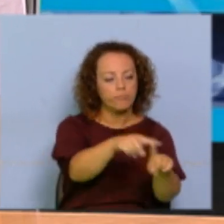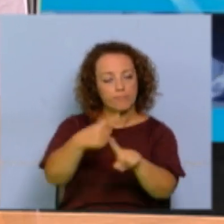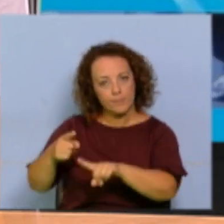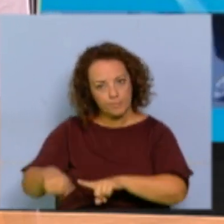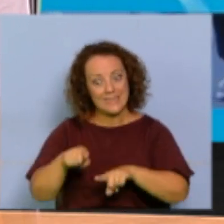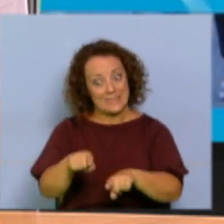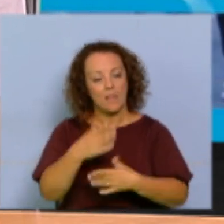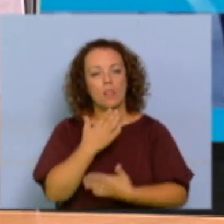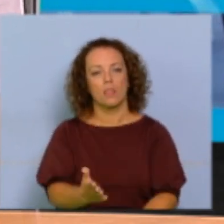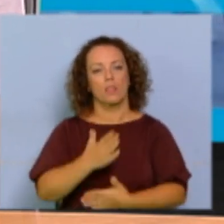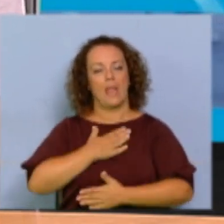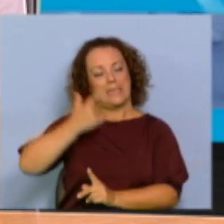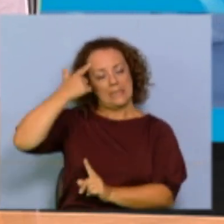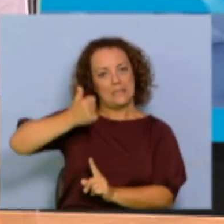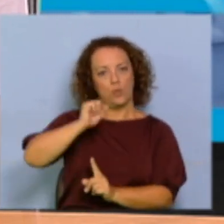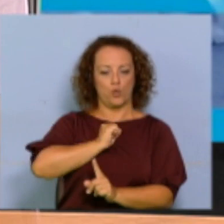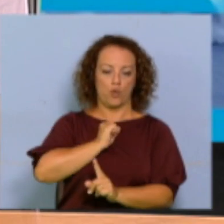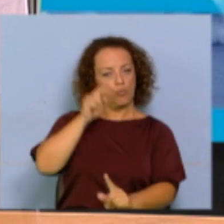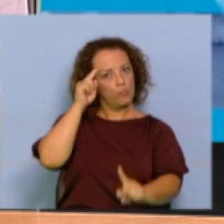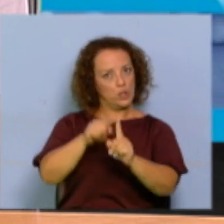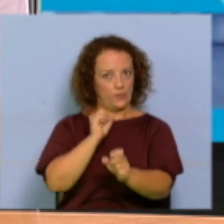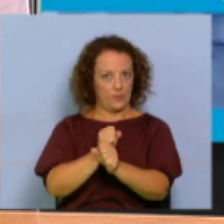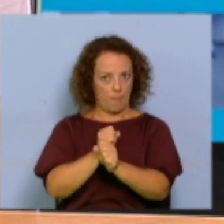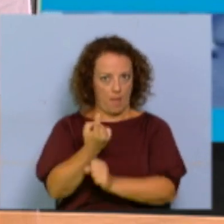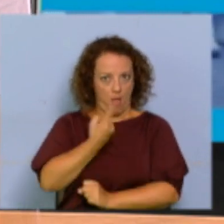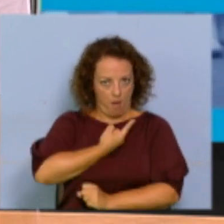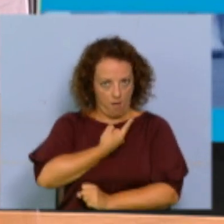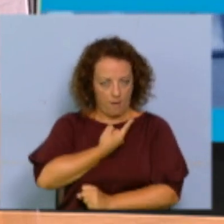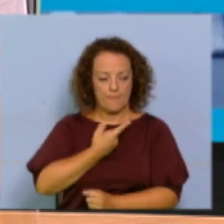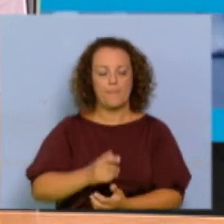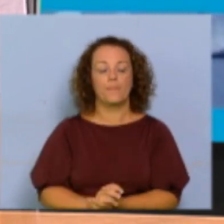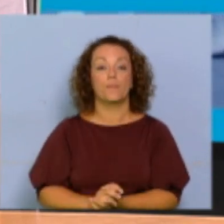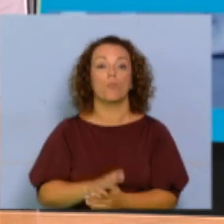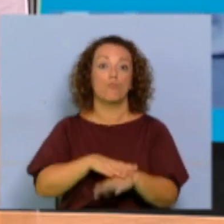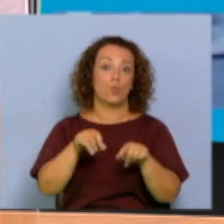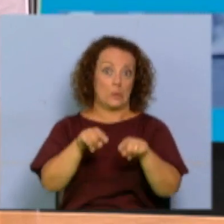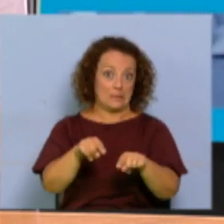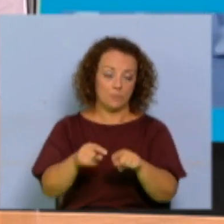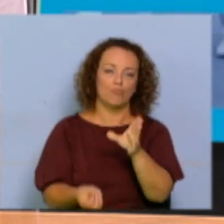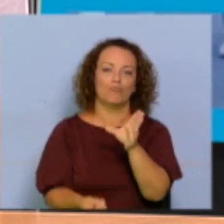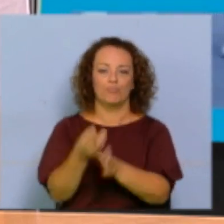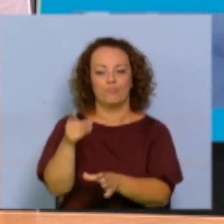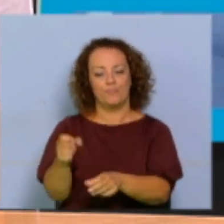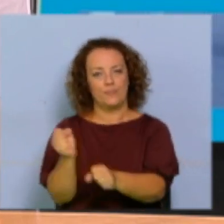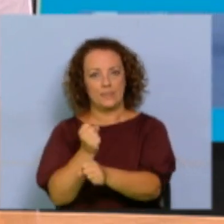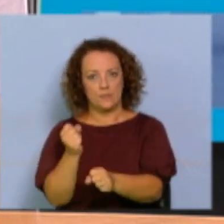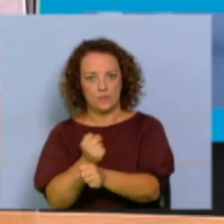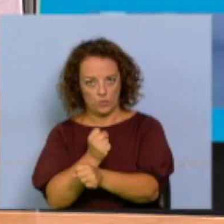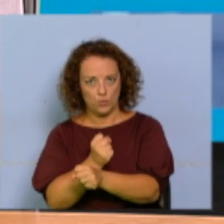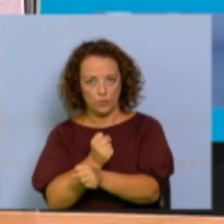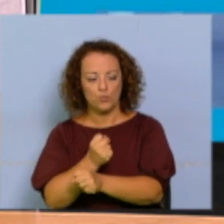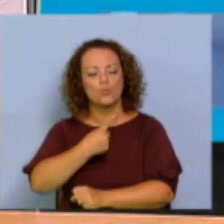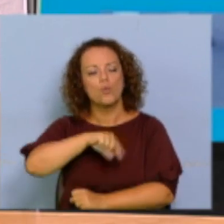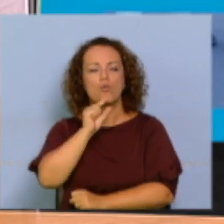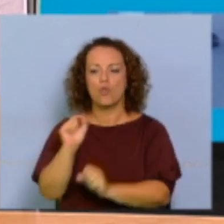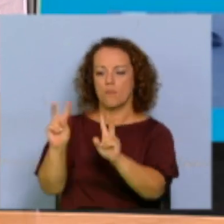missionários, fundamental para a nossa missão. Daí que foi criado este serviço, que nós chamamos